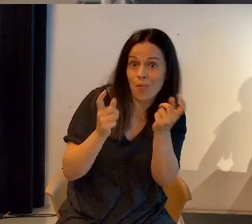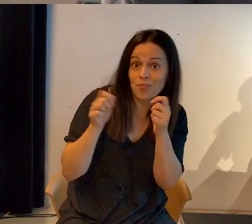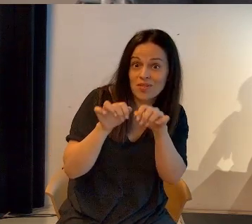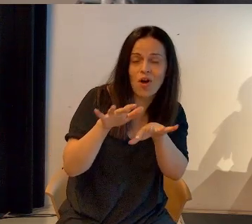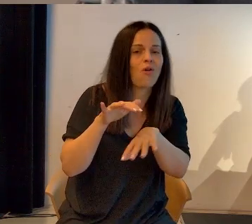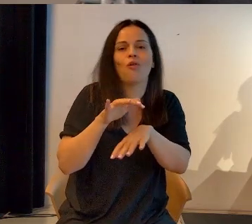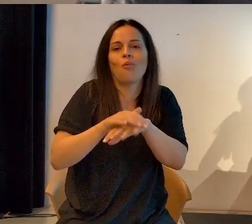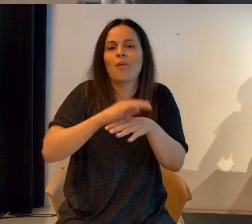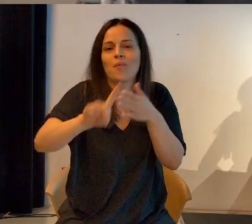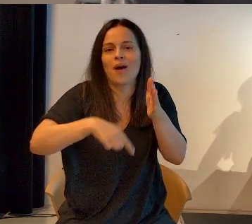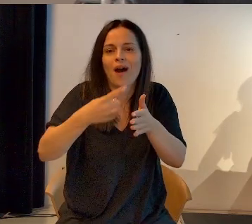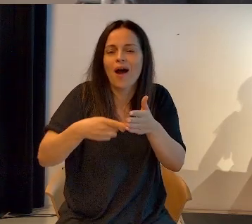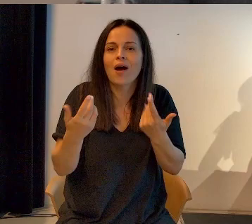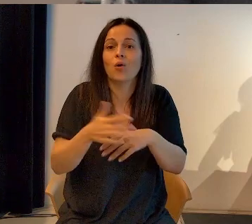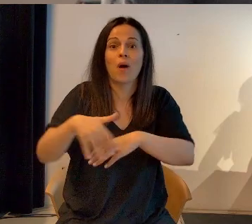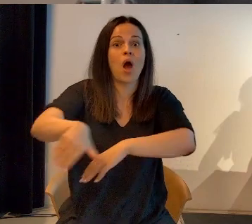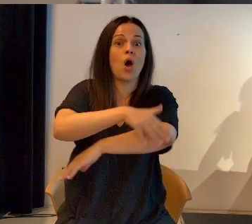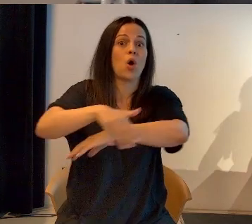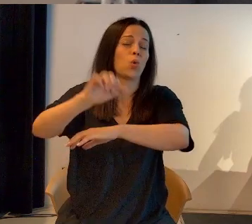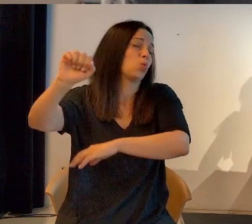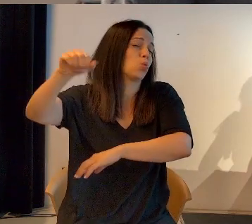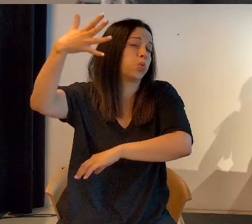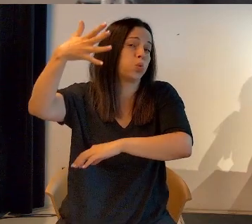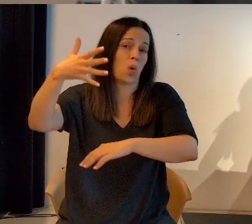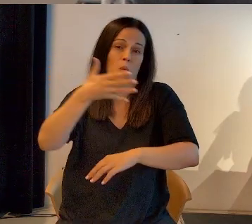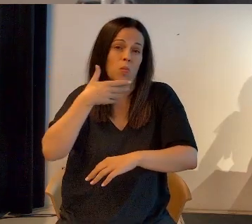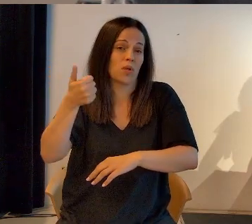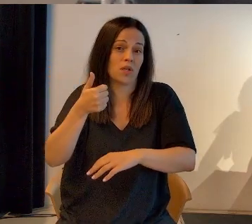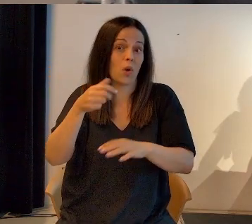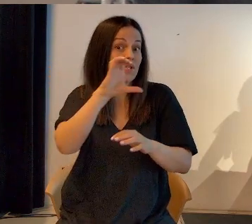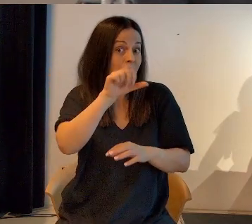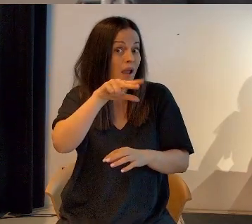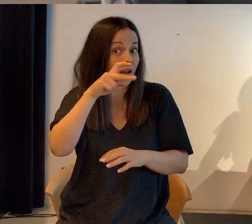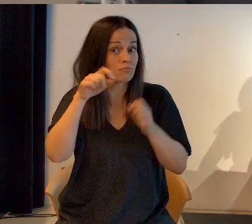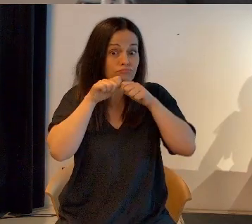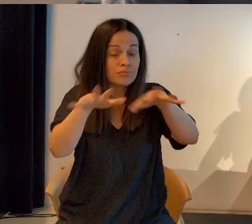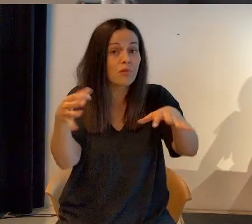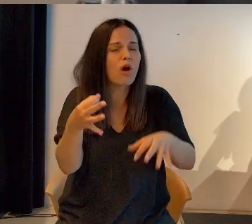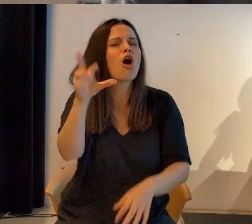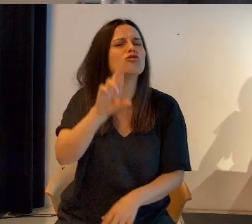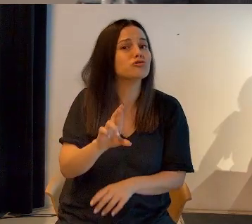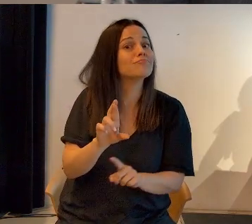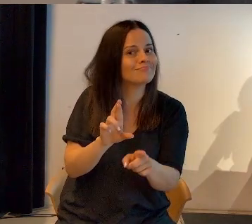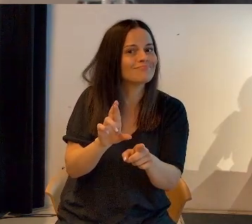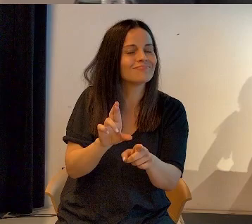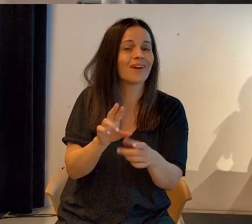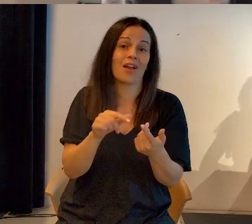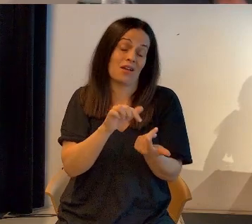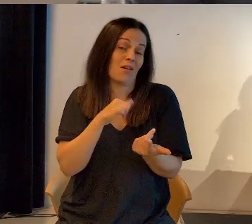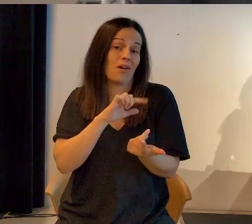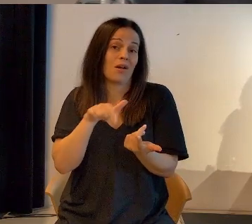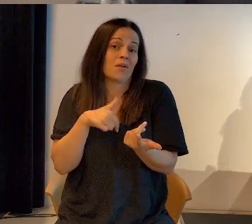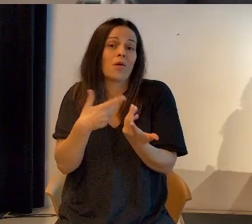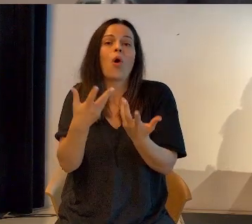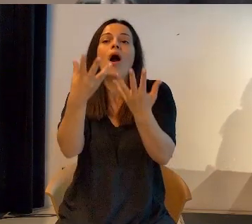teve quando foi considerada uma das ruas mais bonitas do mundo através da CNN, quanto é que isso custa em termos de promoção? Portanto, essas são cálculos que nem sequer